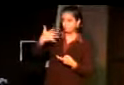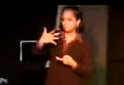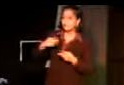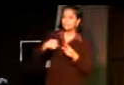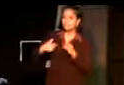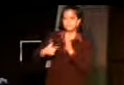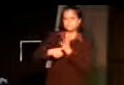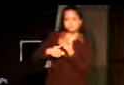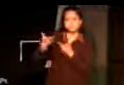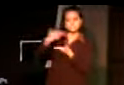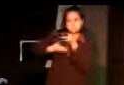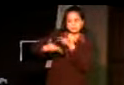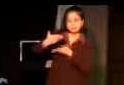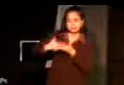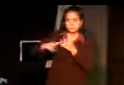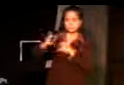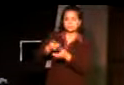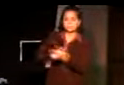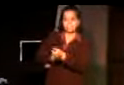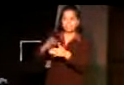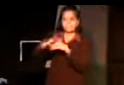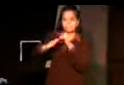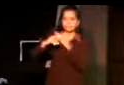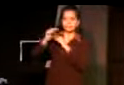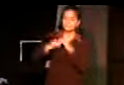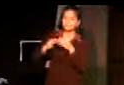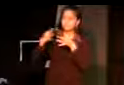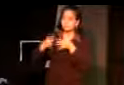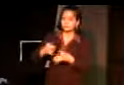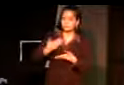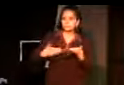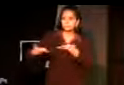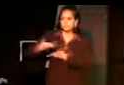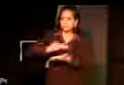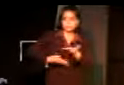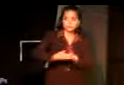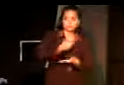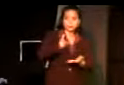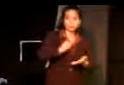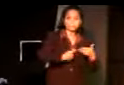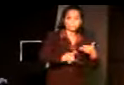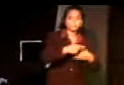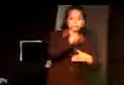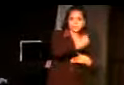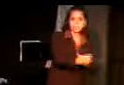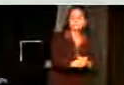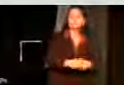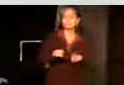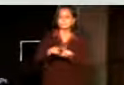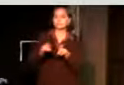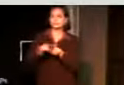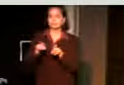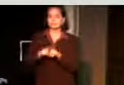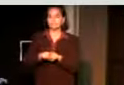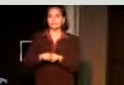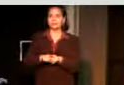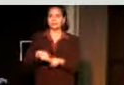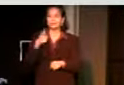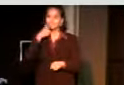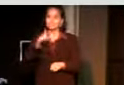identificação ativa prática para com o próximo e aí então eu me torno um